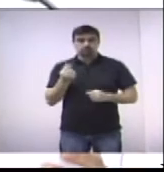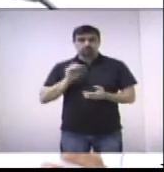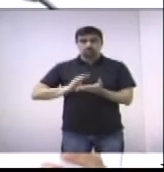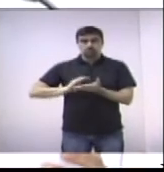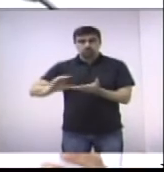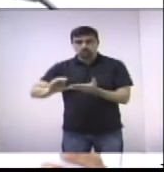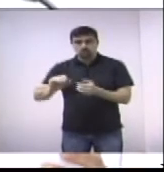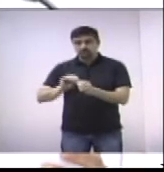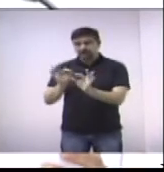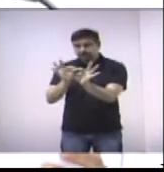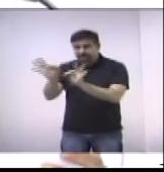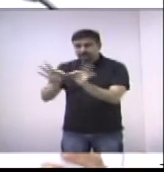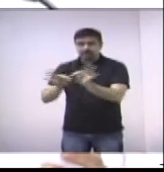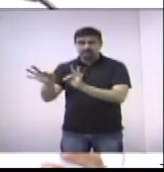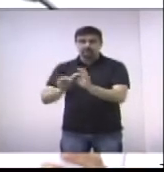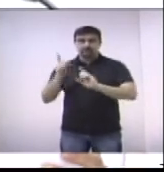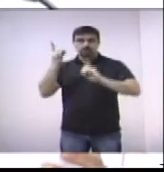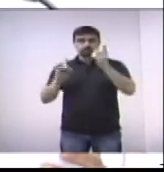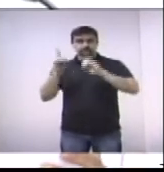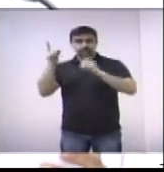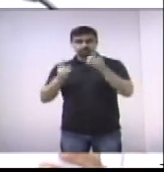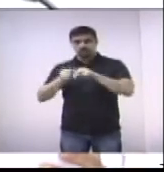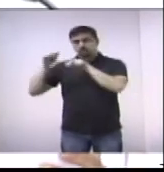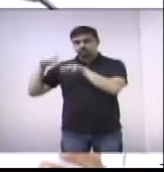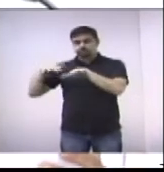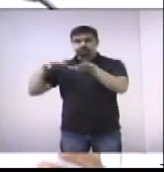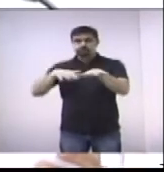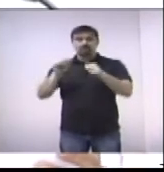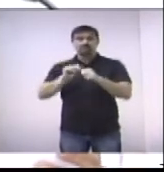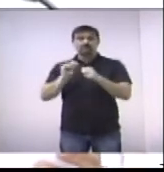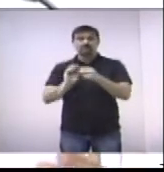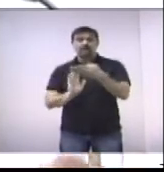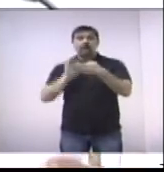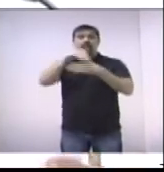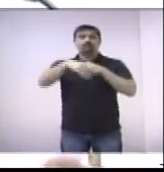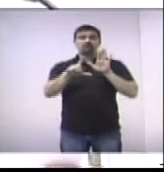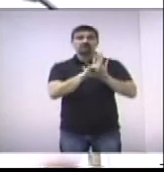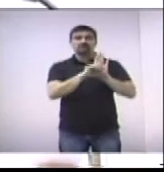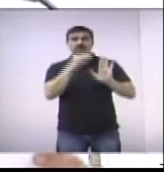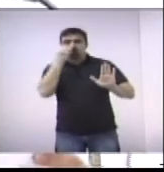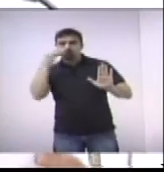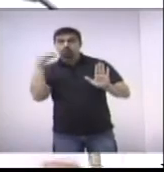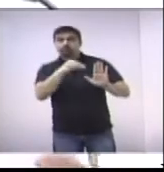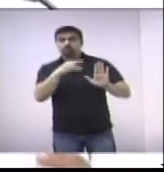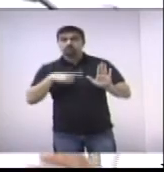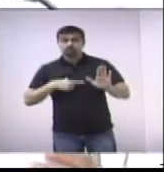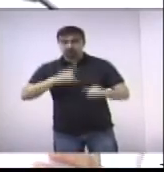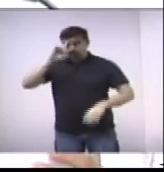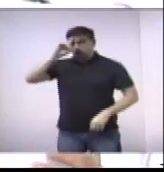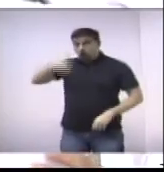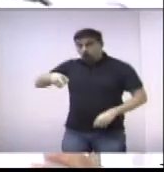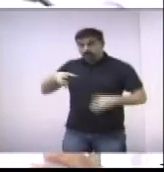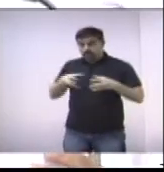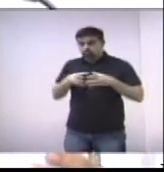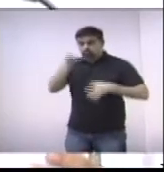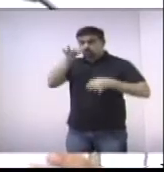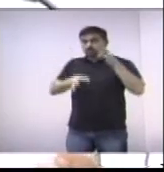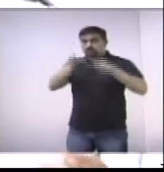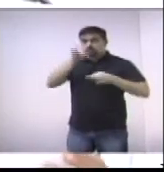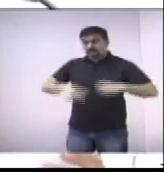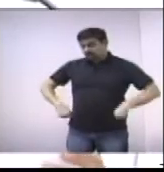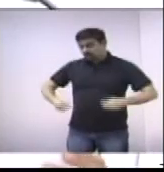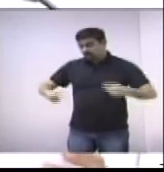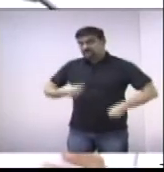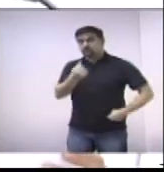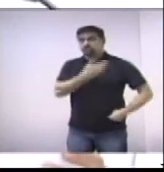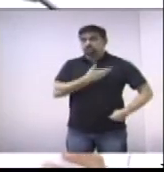para que viabilizassem seus desfiles, infringindo dessa forma a vedação imposta pelo Tribunal de Contas do Estado. 24.